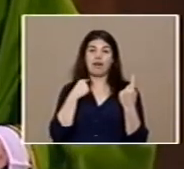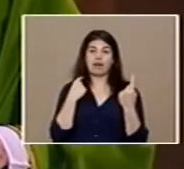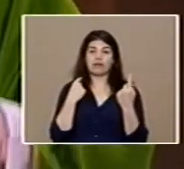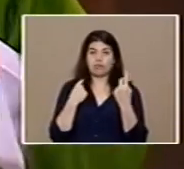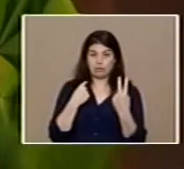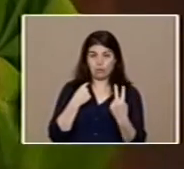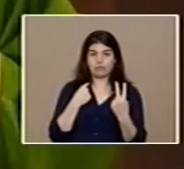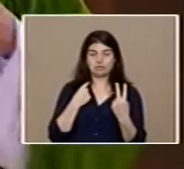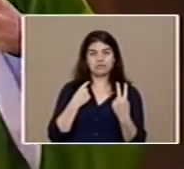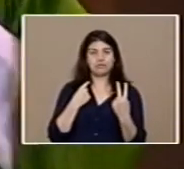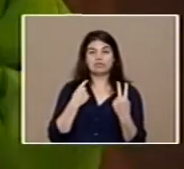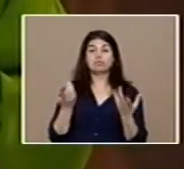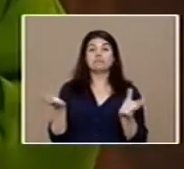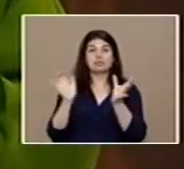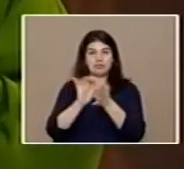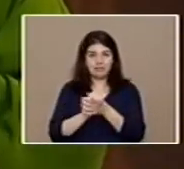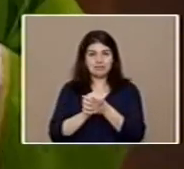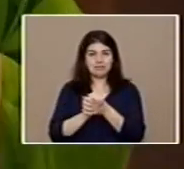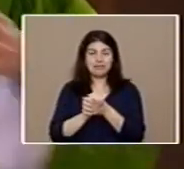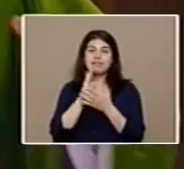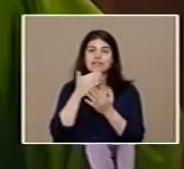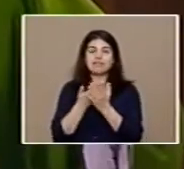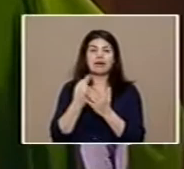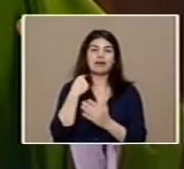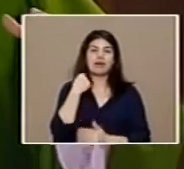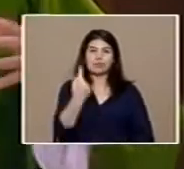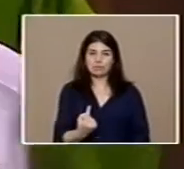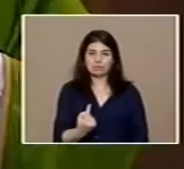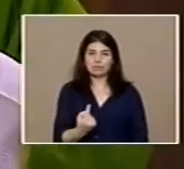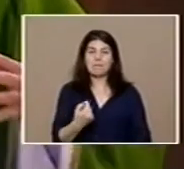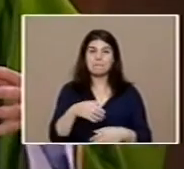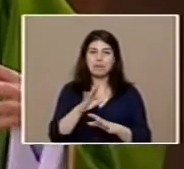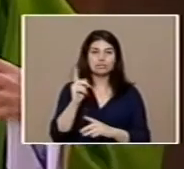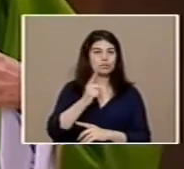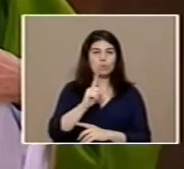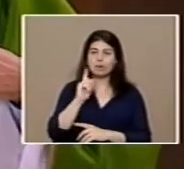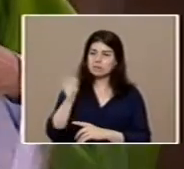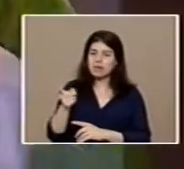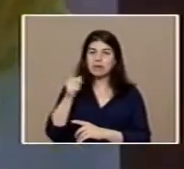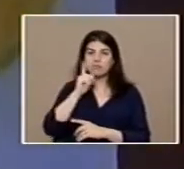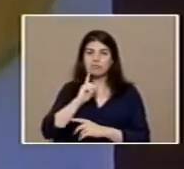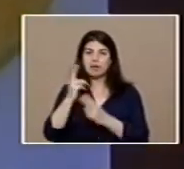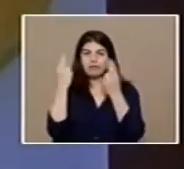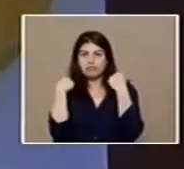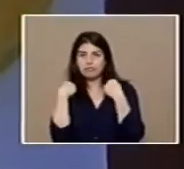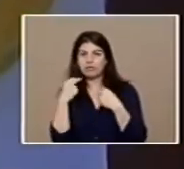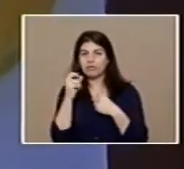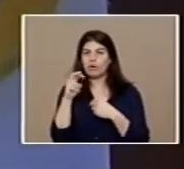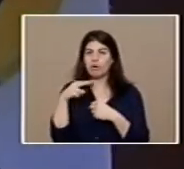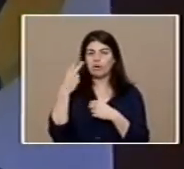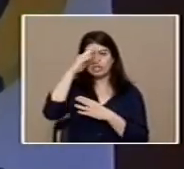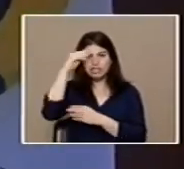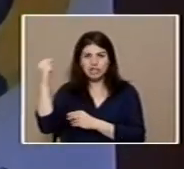não quer dizer que para serem de dois fazerem um um tem que ser no lar um tem que ficar esquecido um tem que se